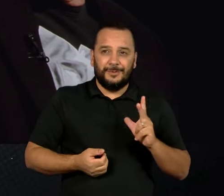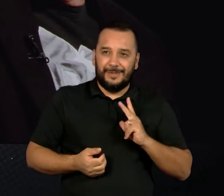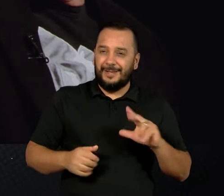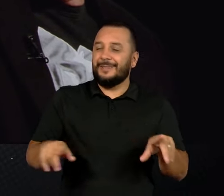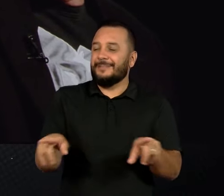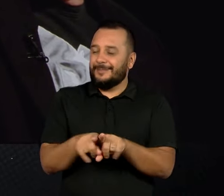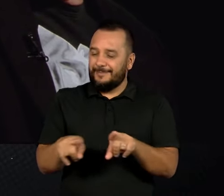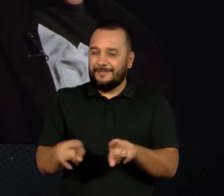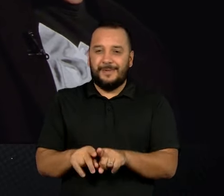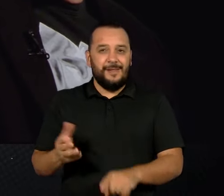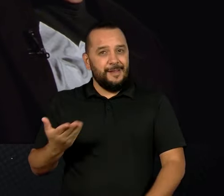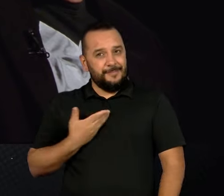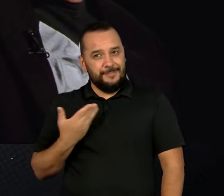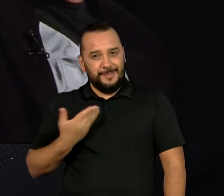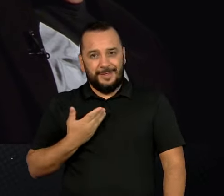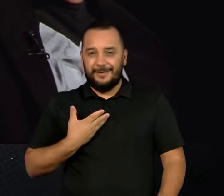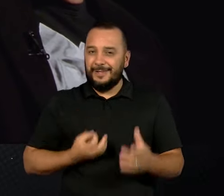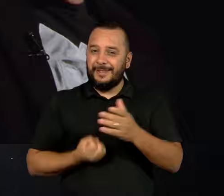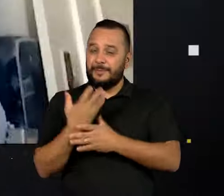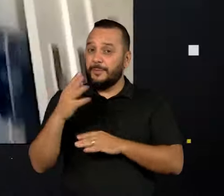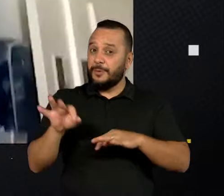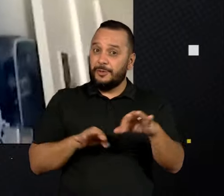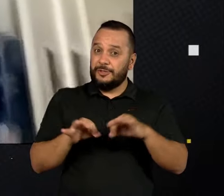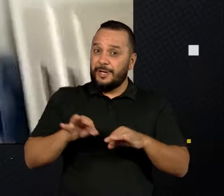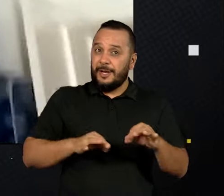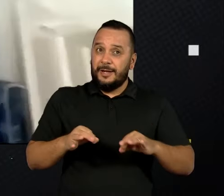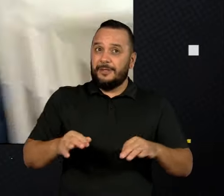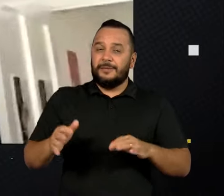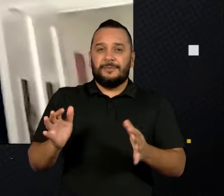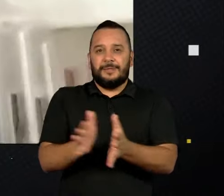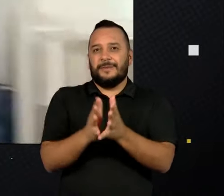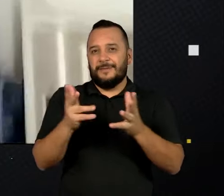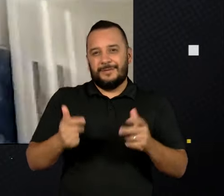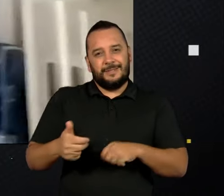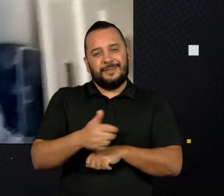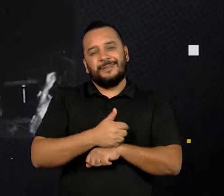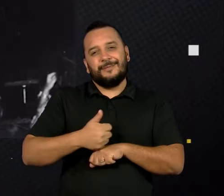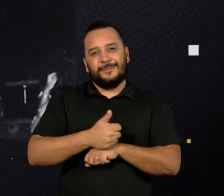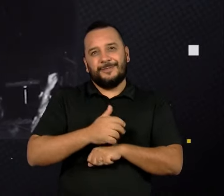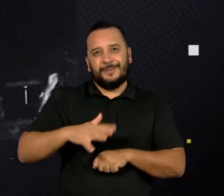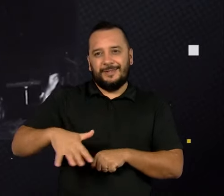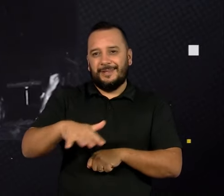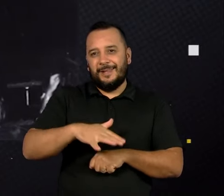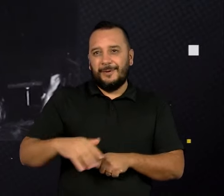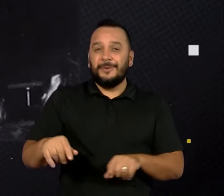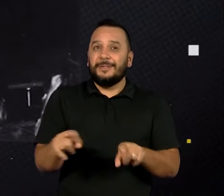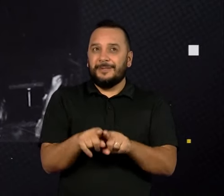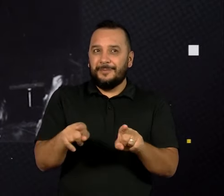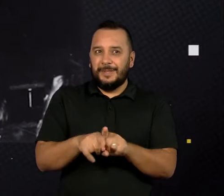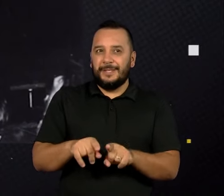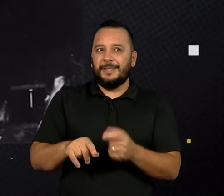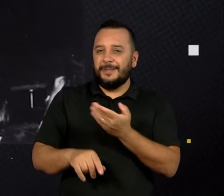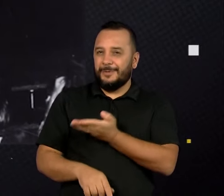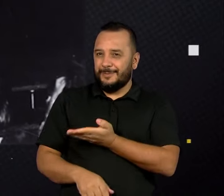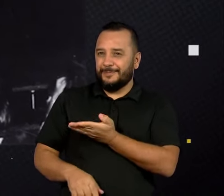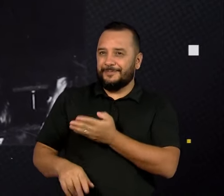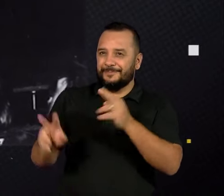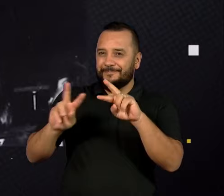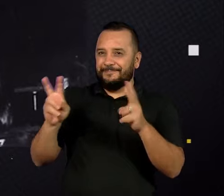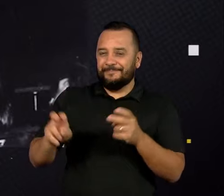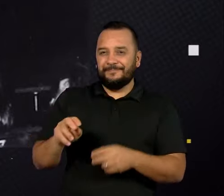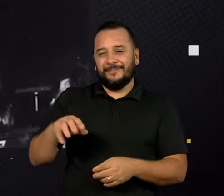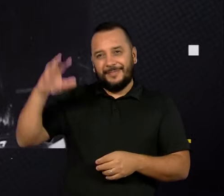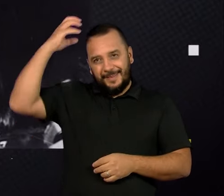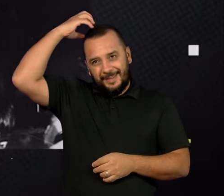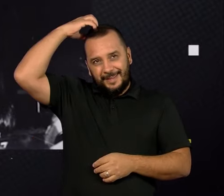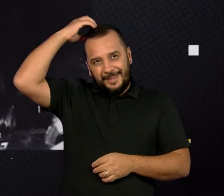amigos, construindo projetos maravilhosos na área profissional. Tive a honra de fazer o Rei Mago com ele no teatro,